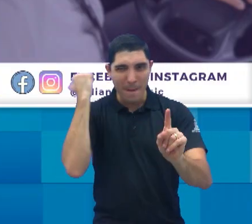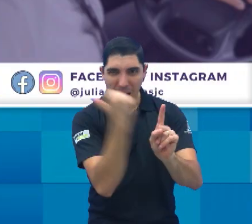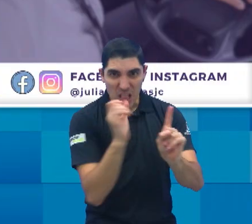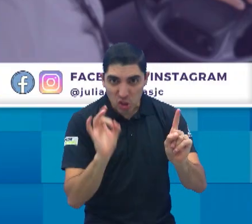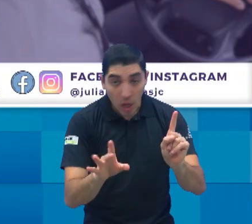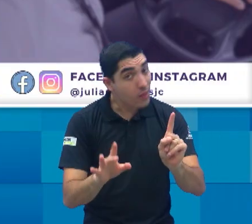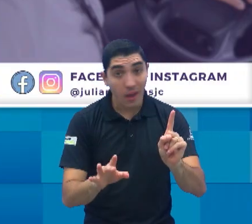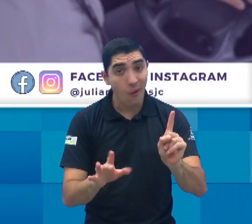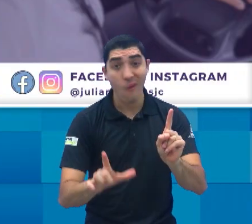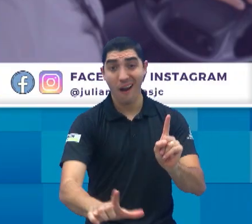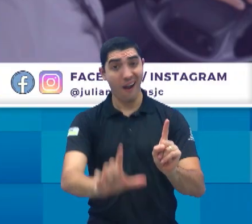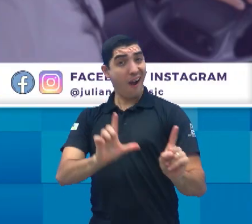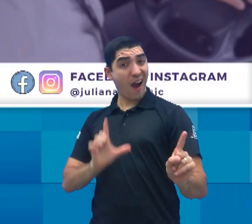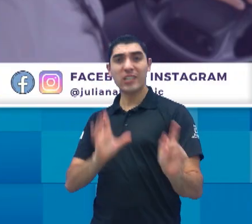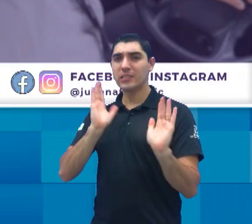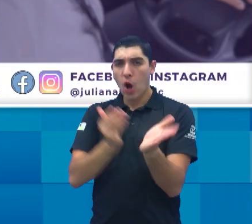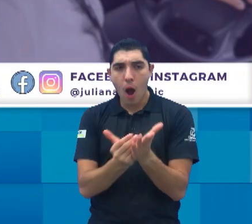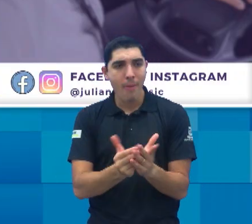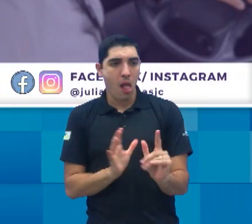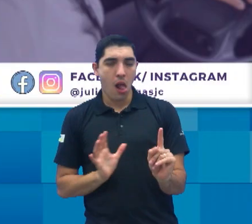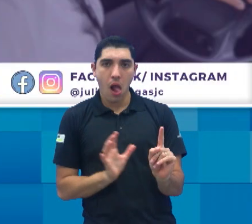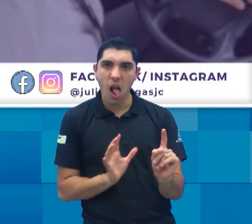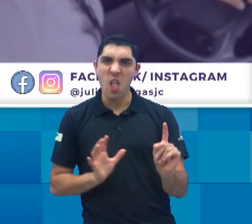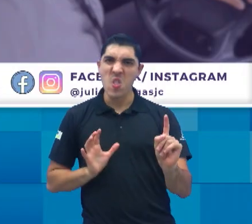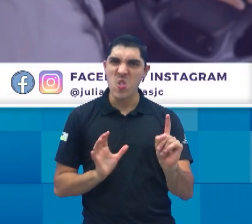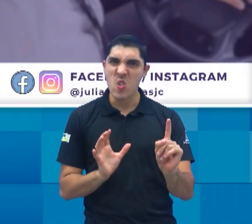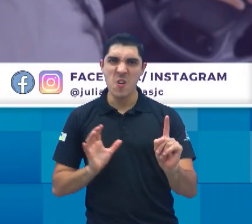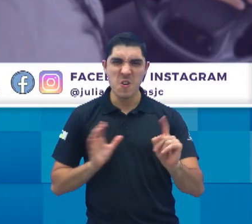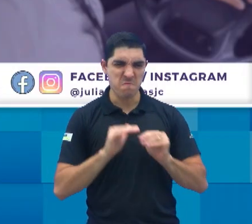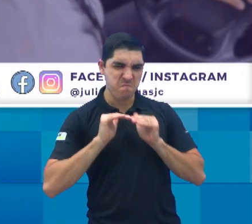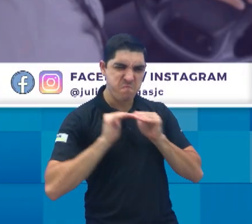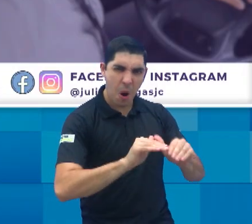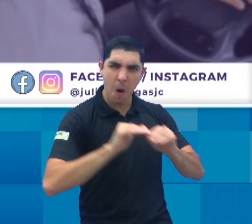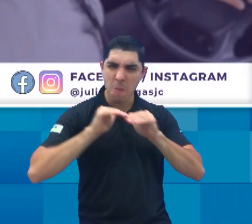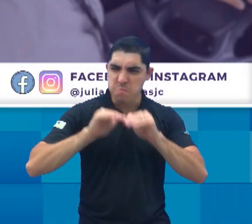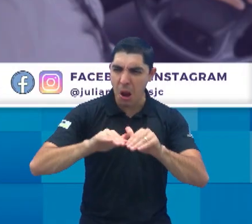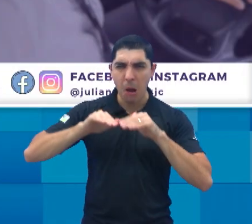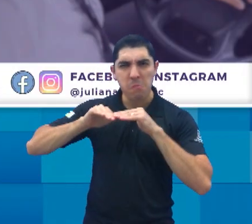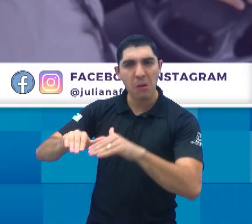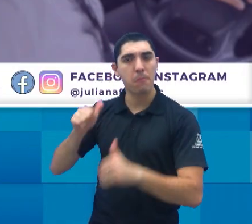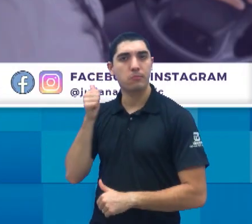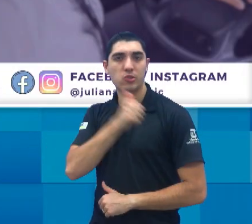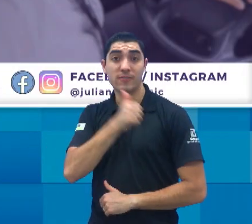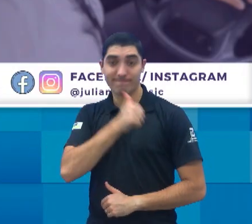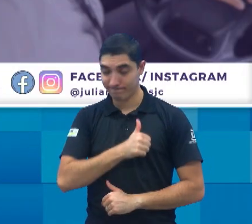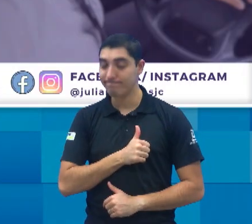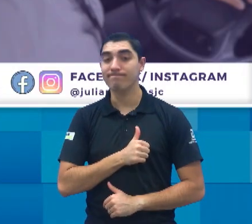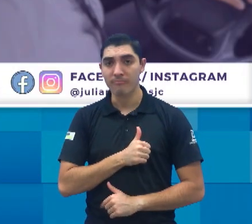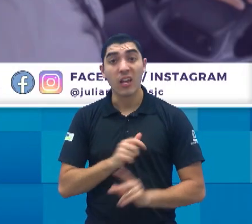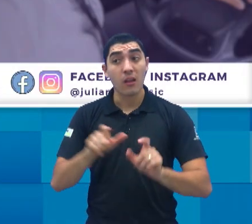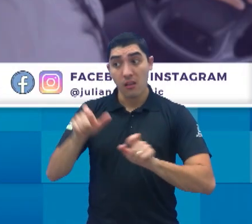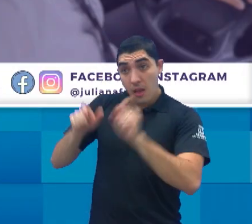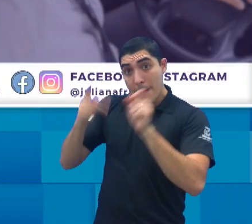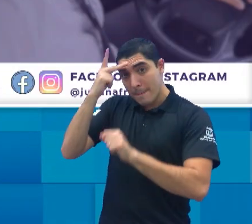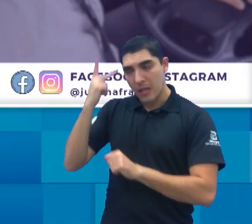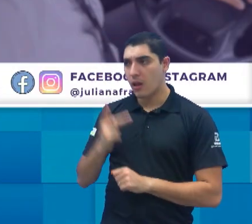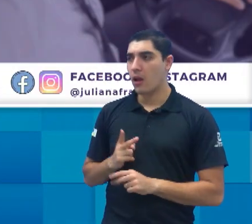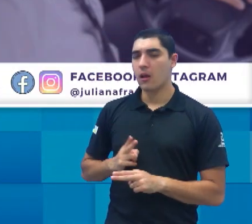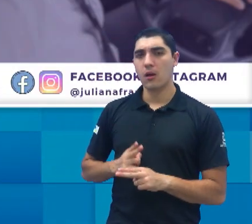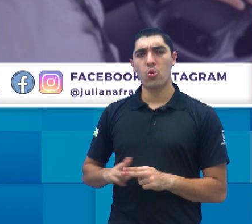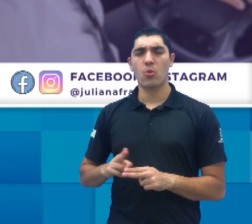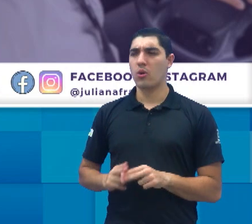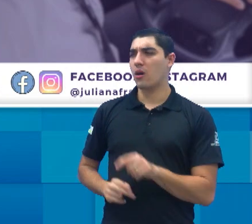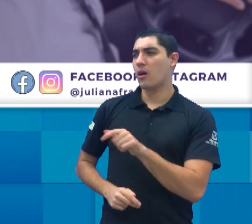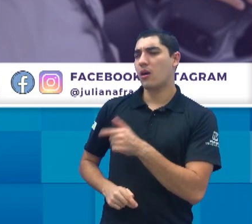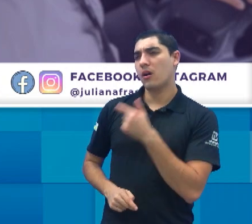bem antes. Ela começa com um discurso de ódio contra as mulheres, ela começa com pessoas passando pano para homens que